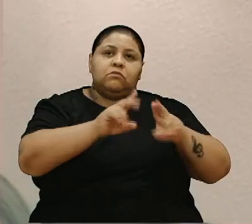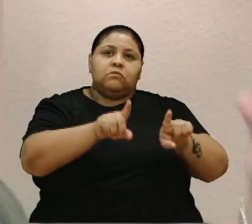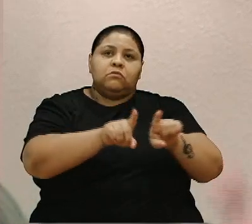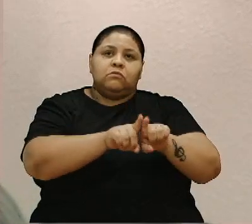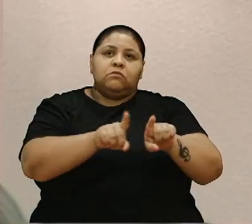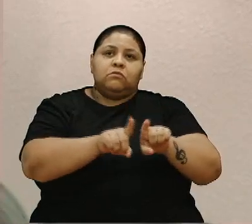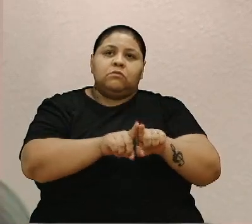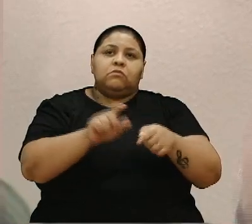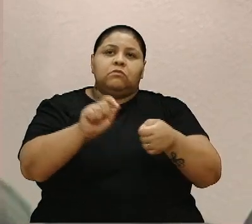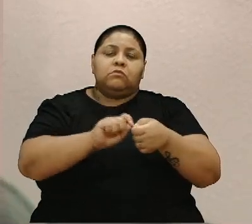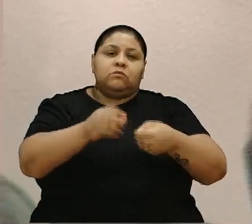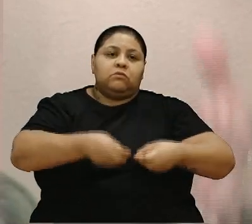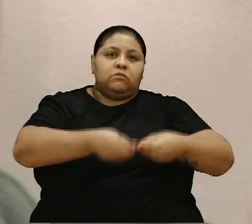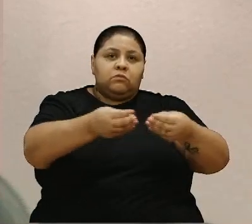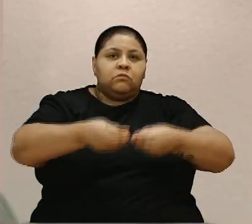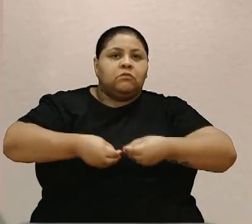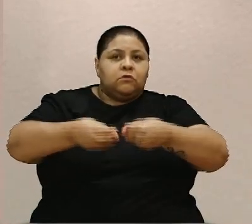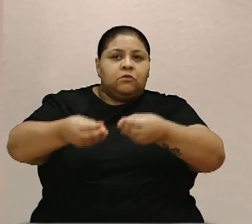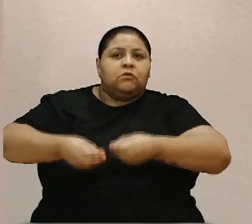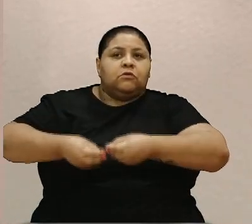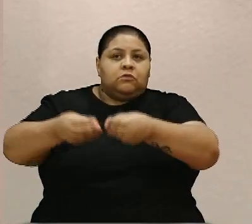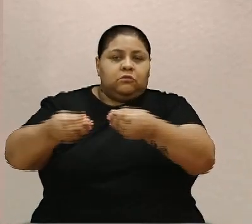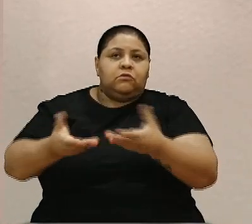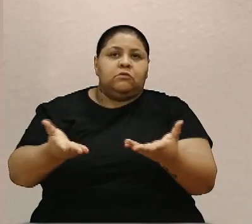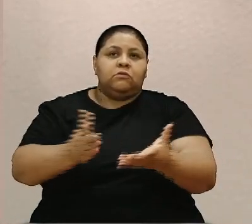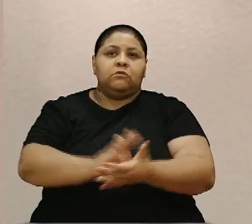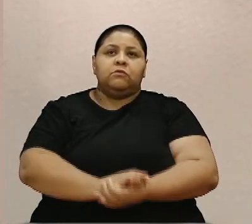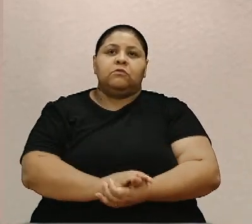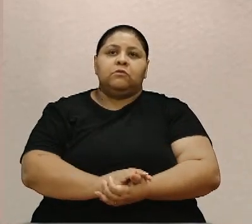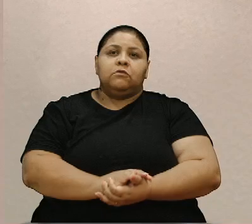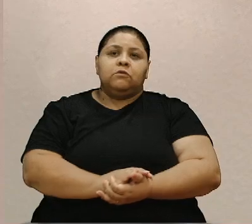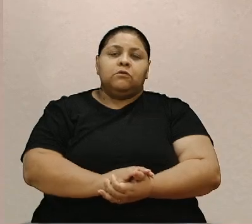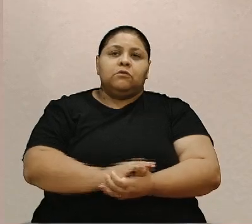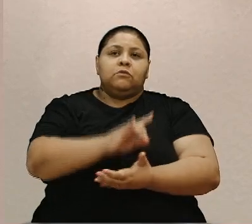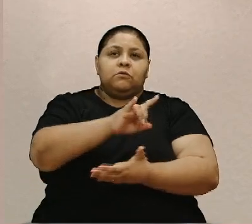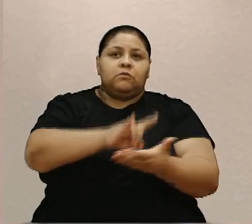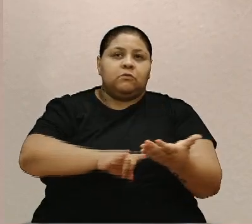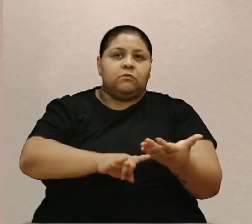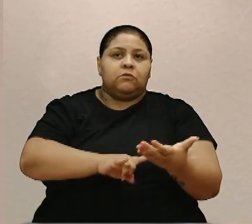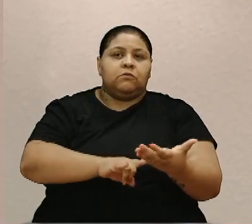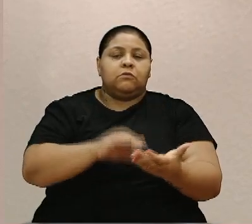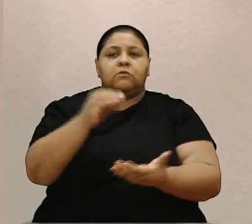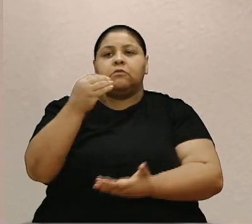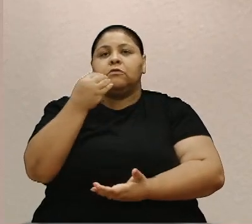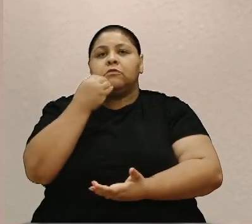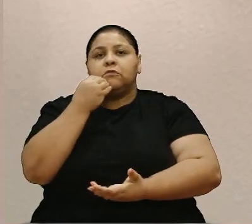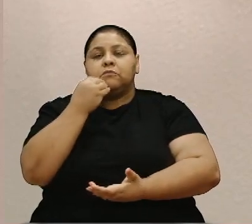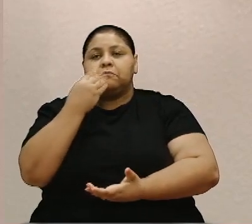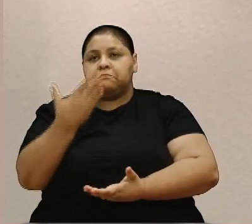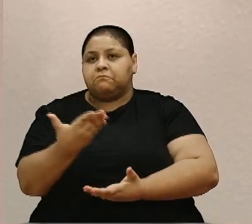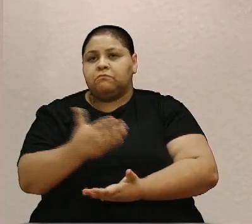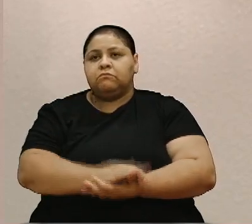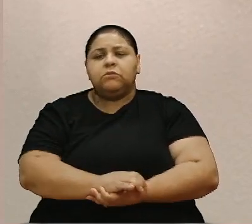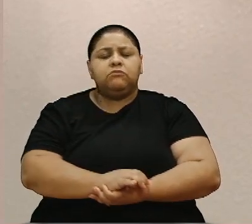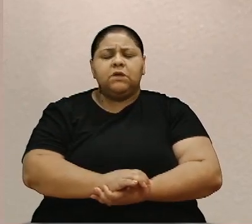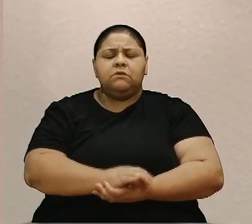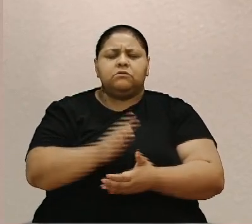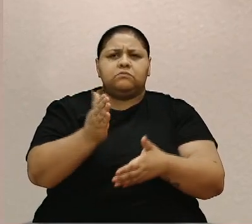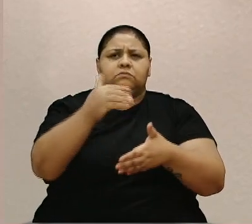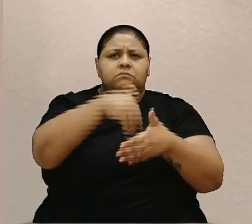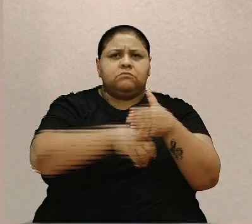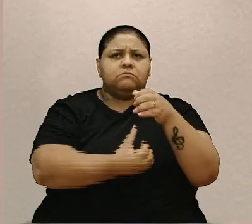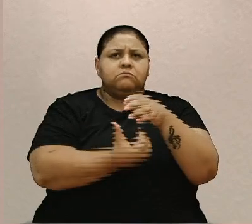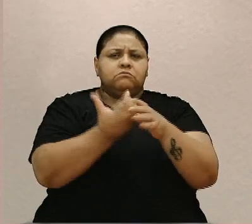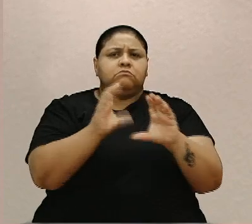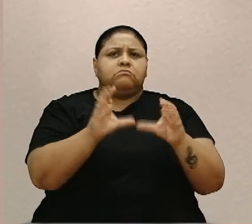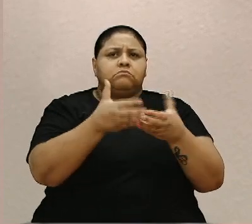pauta, fazendo entregas de títulos dessas questões de regularização fundiária. Obviamente, vou votar favorável à criação dessa